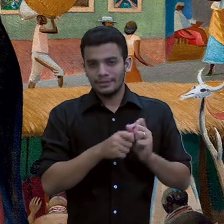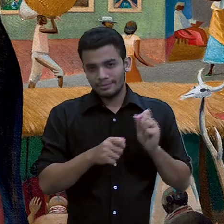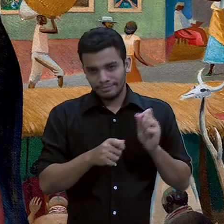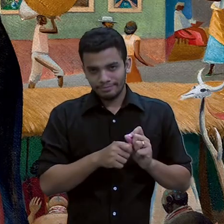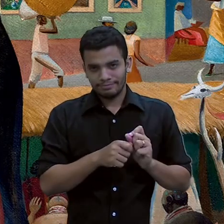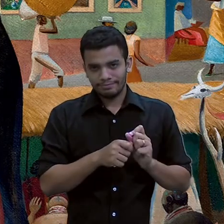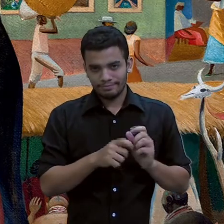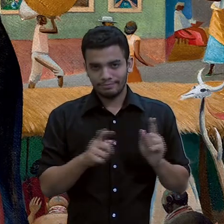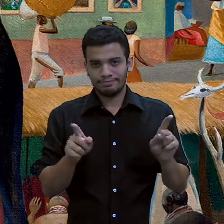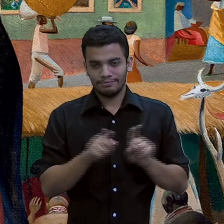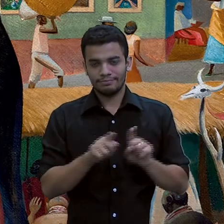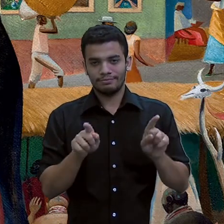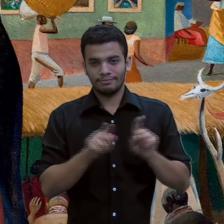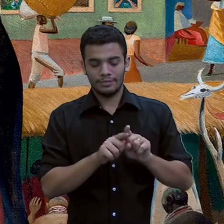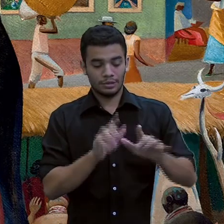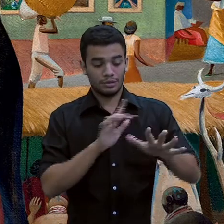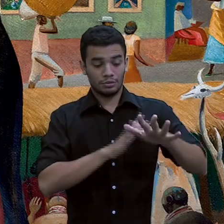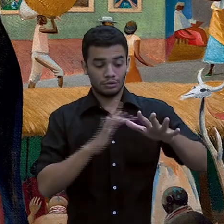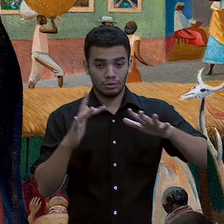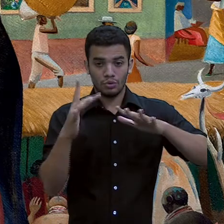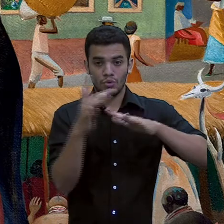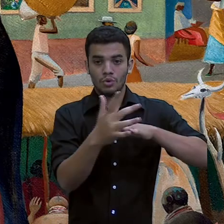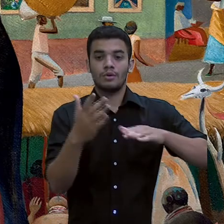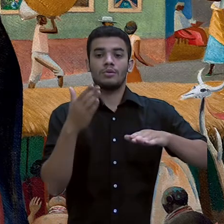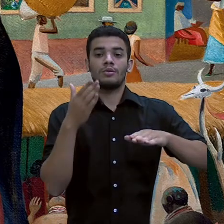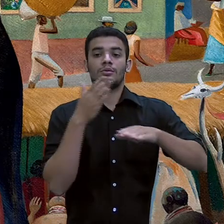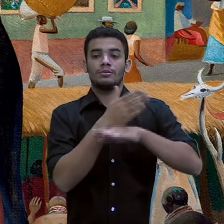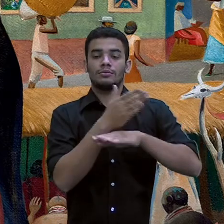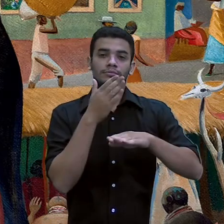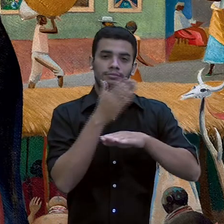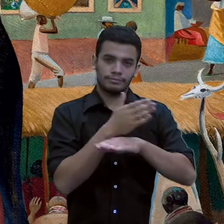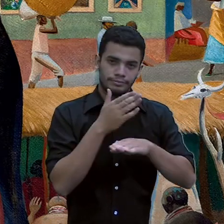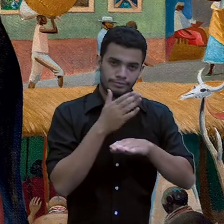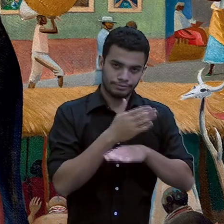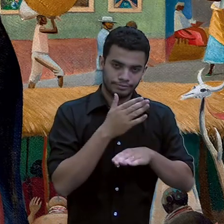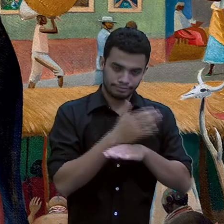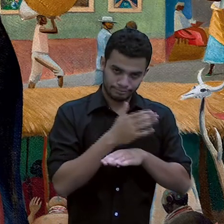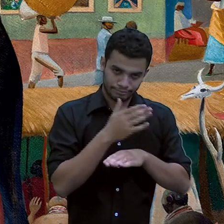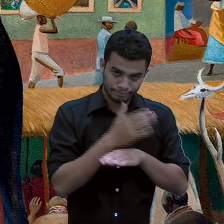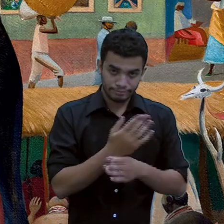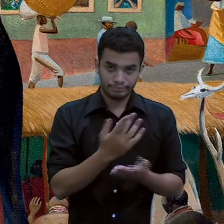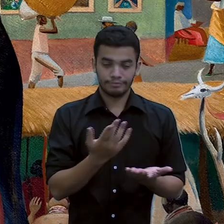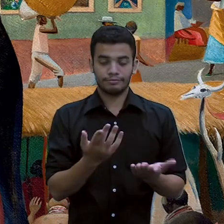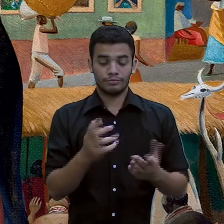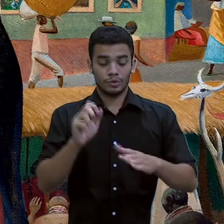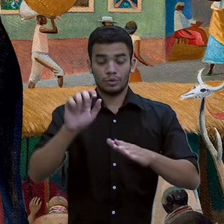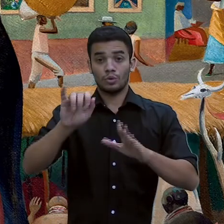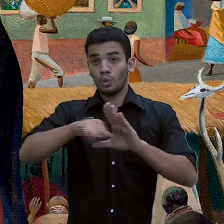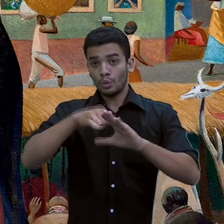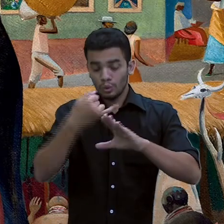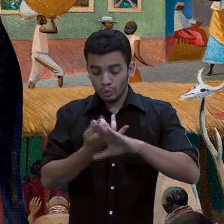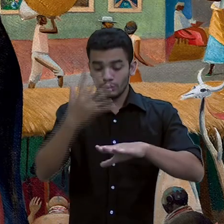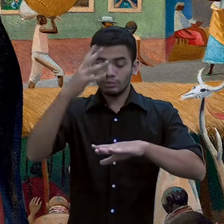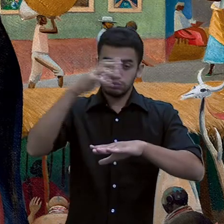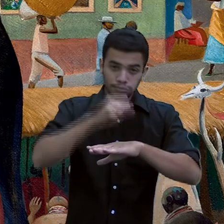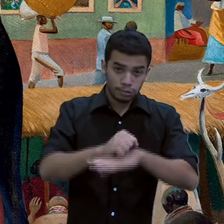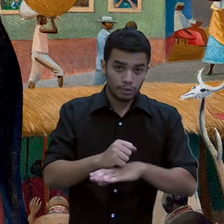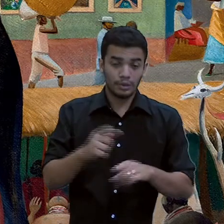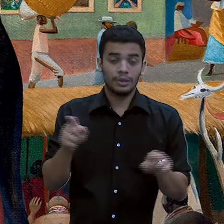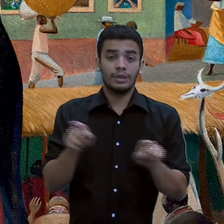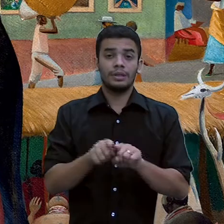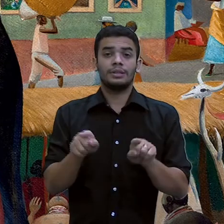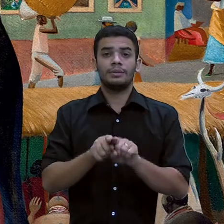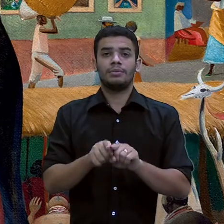nossas redes sociais, se inscreva no nosso canal do YouTube, SMED TV. Também compartilhe